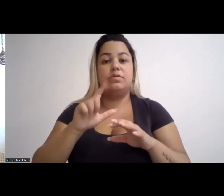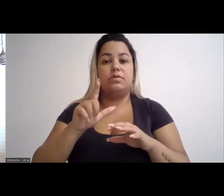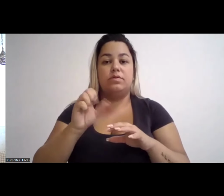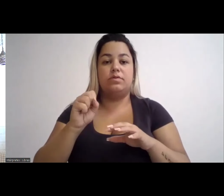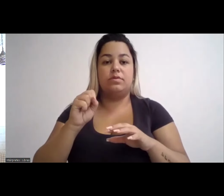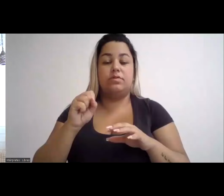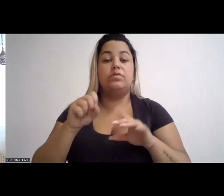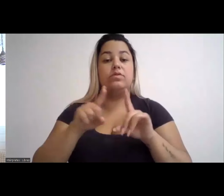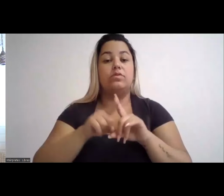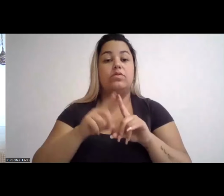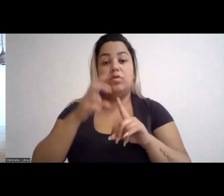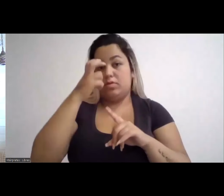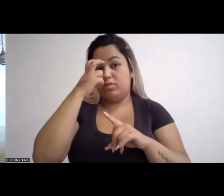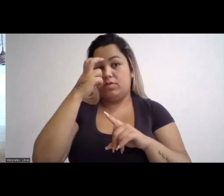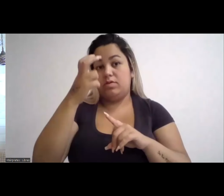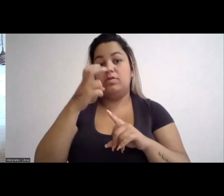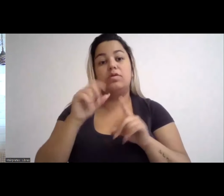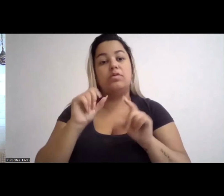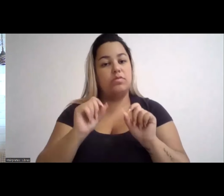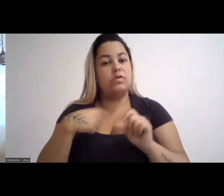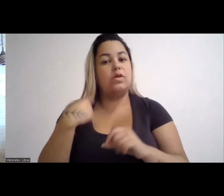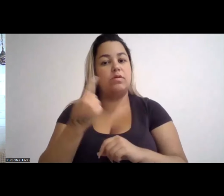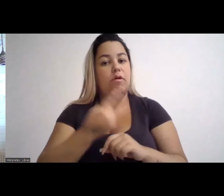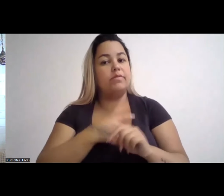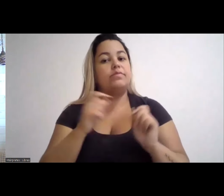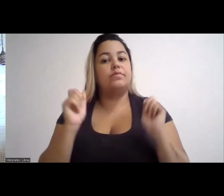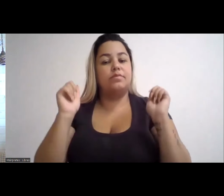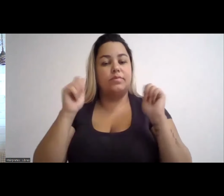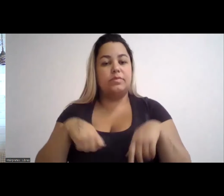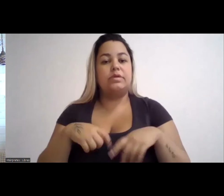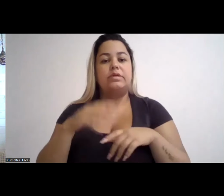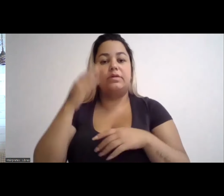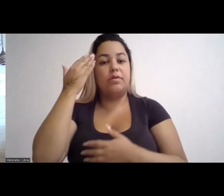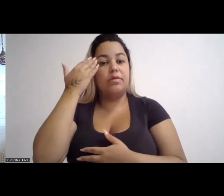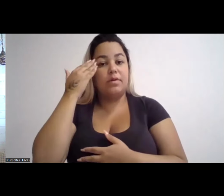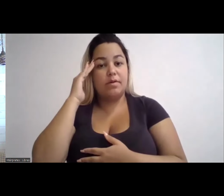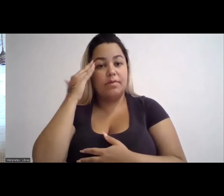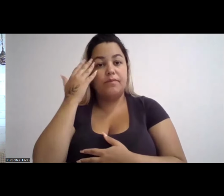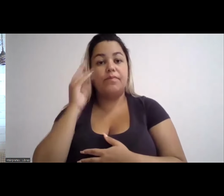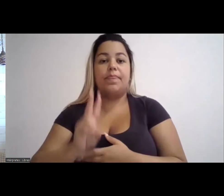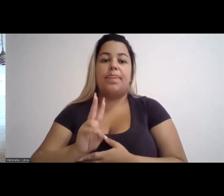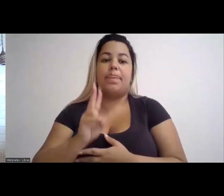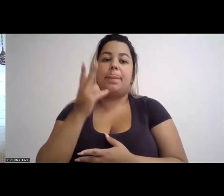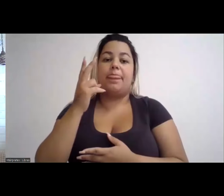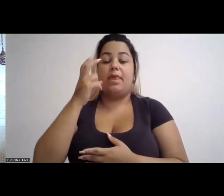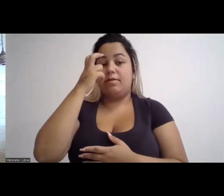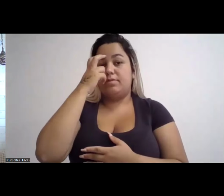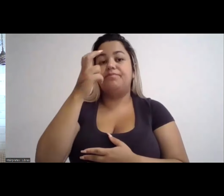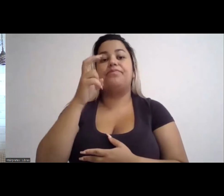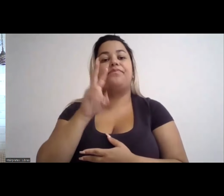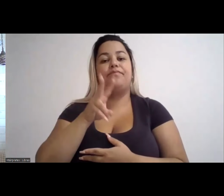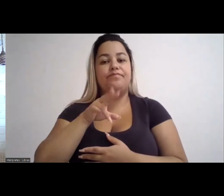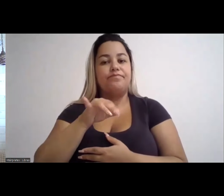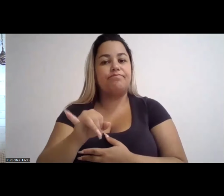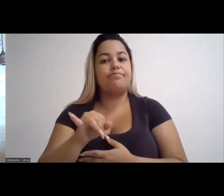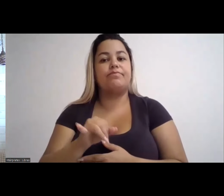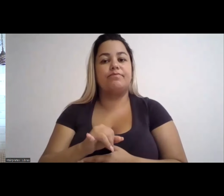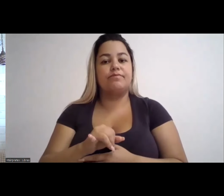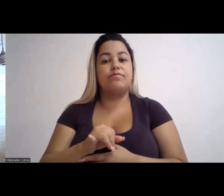é uma invenção da cultura. Acho que a gente precisa compreender que aí são os valores da cultura que vão definir de